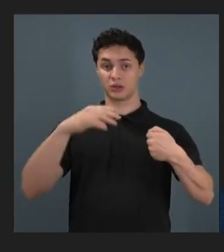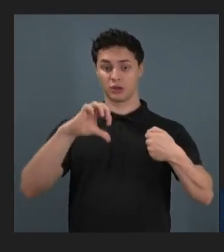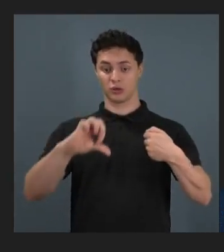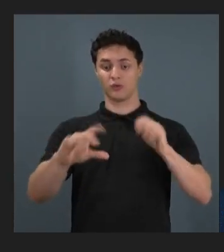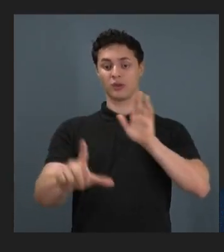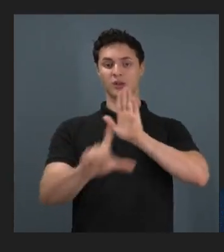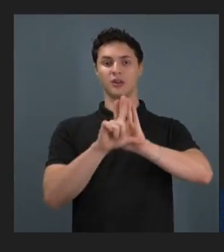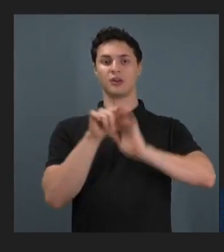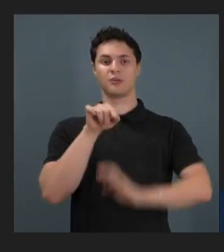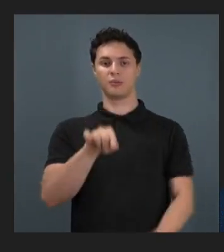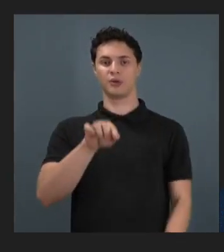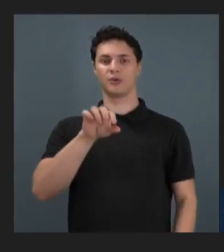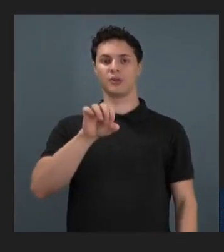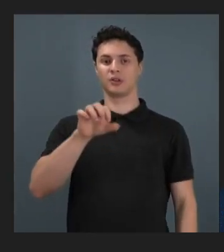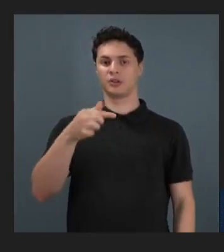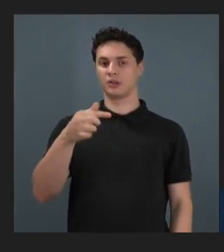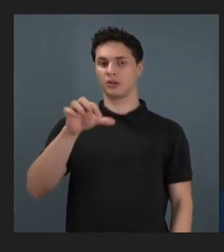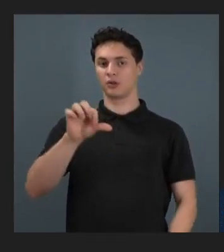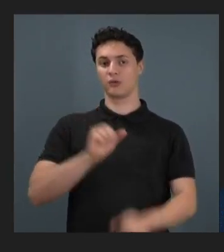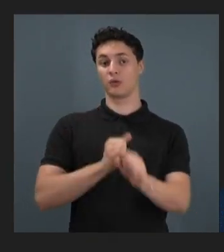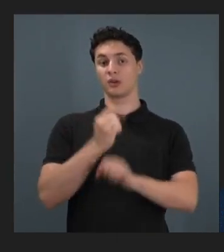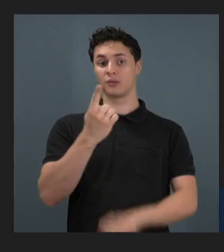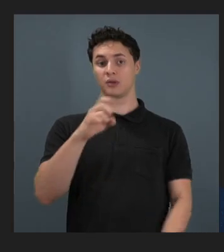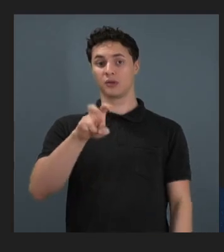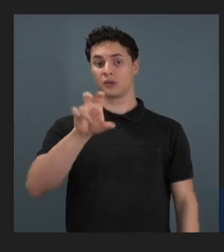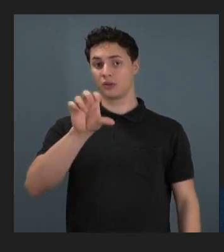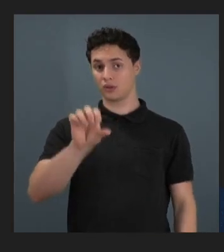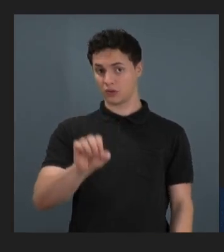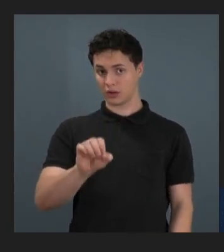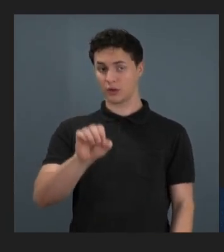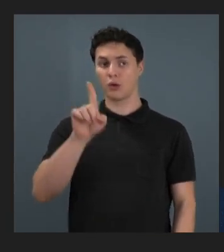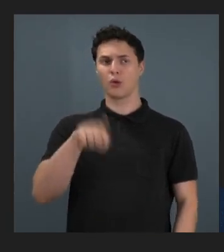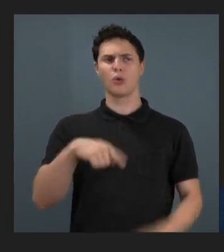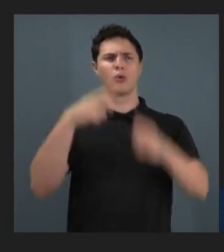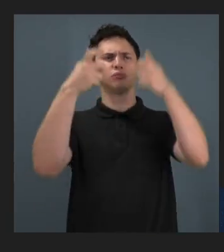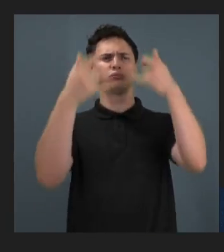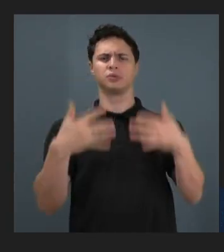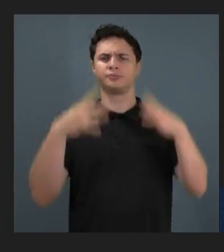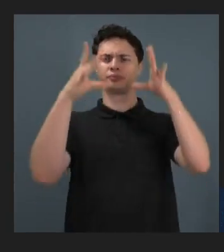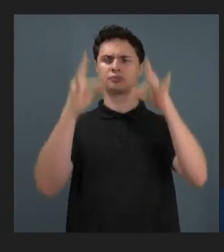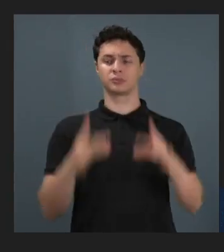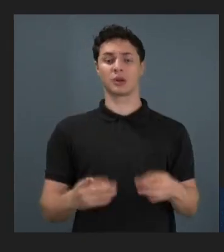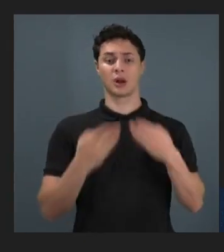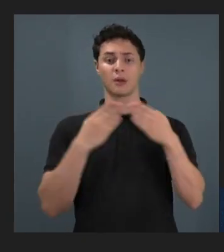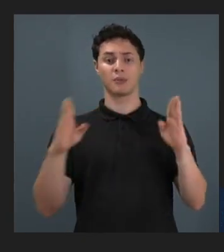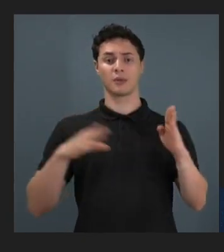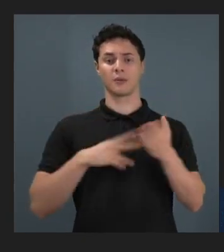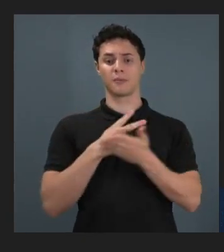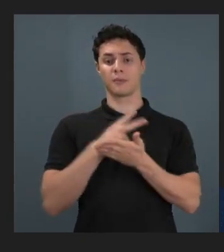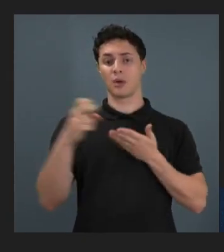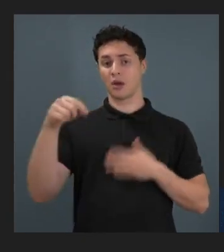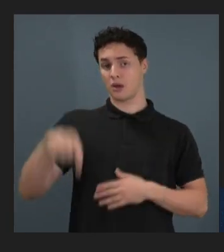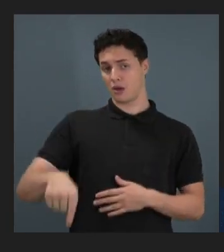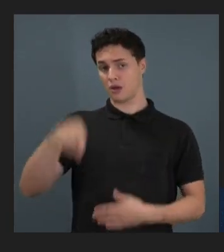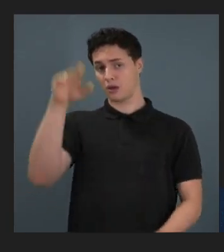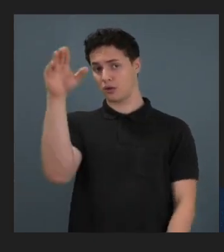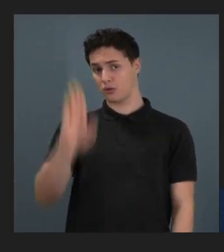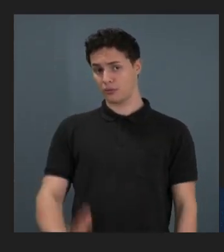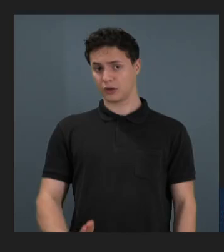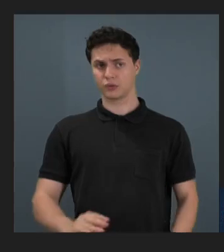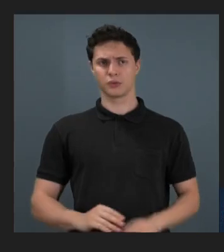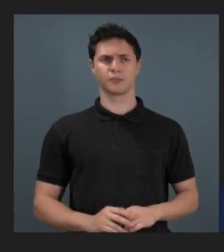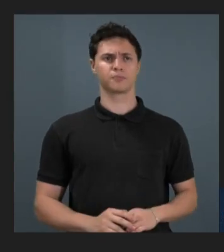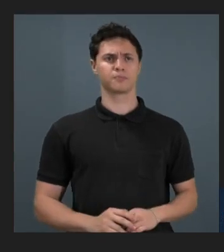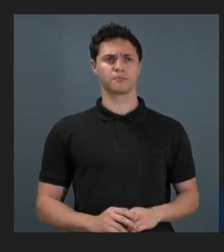Lei 1079 de 1950, que detalha a abertura de um processo de impeachment no Brasil.